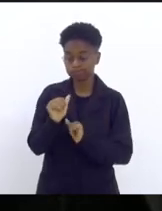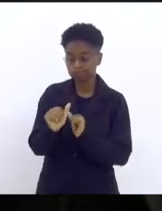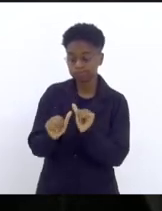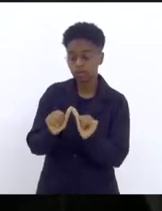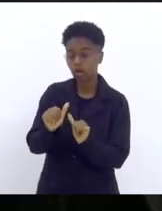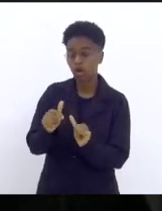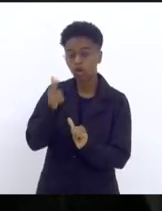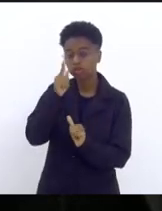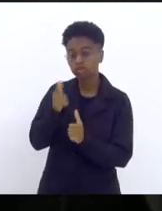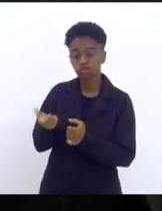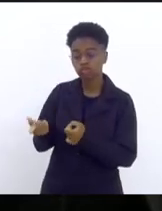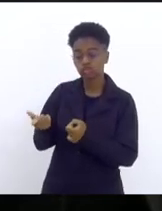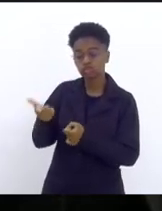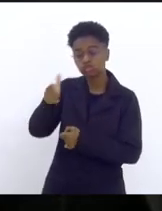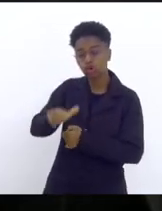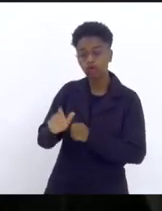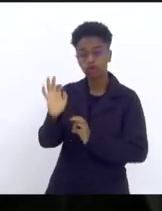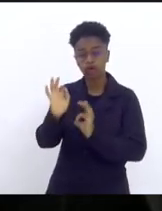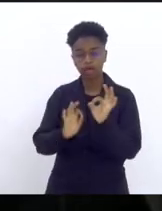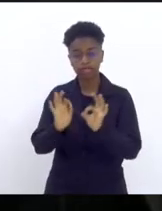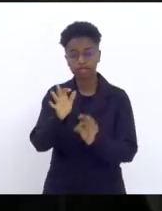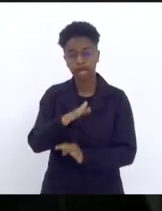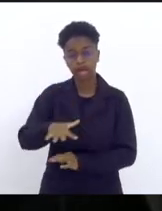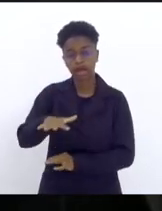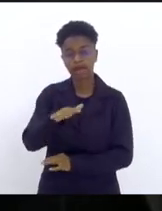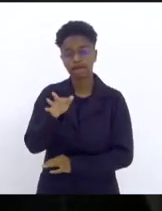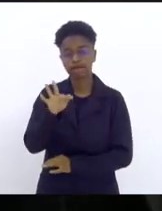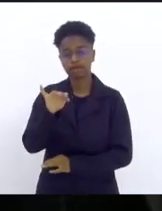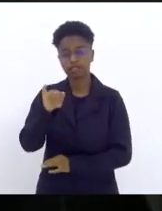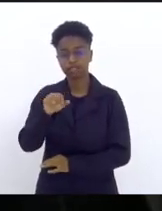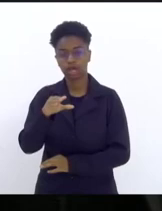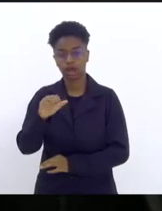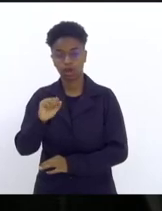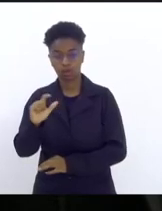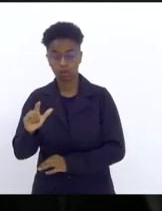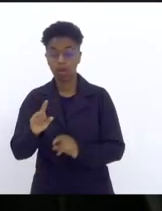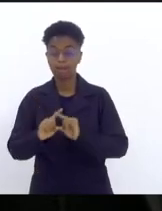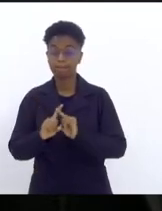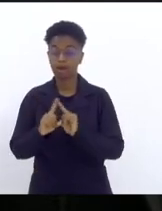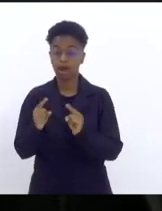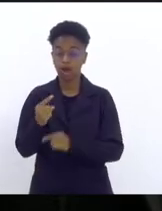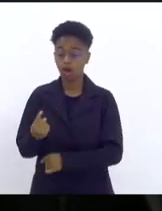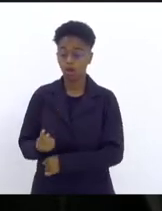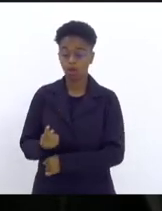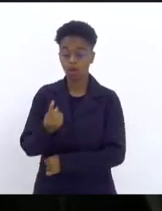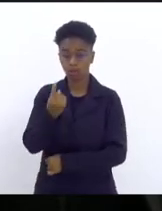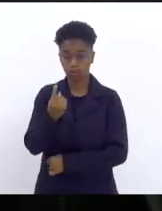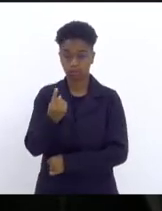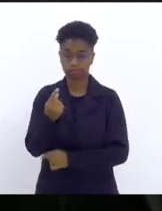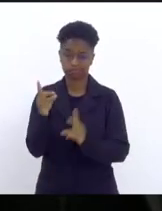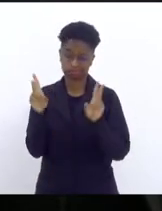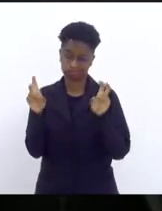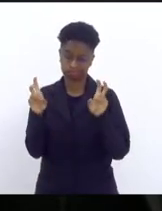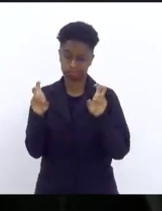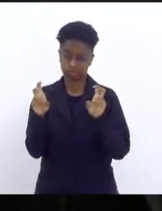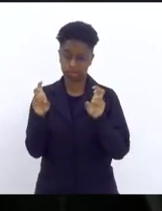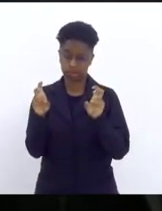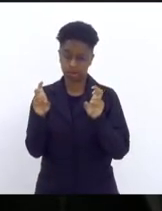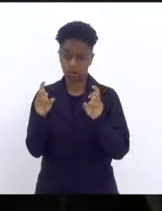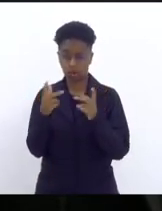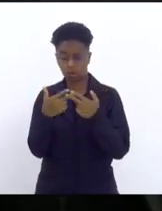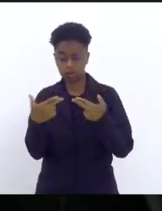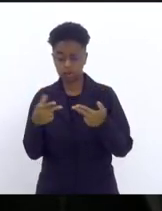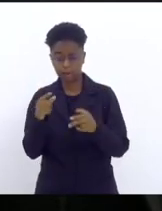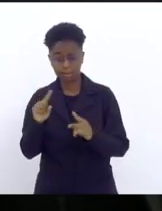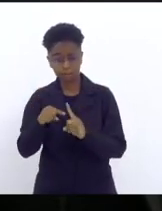e a única contrapartida entre aspas positiva